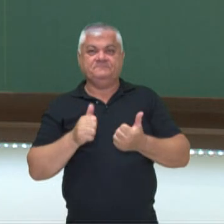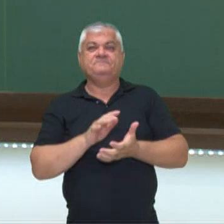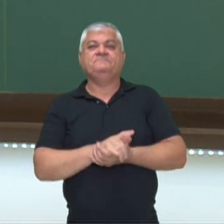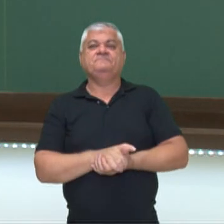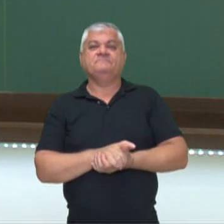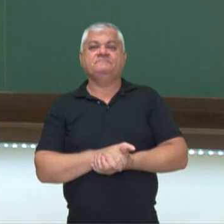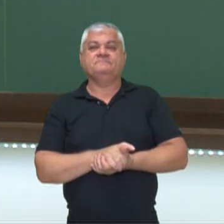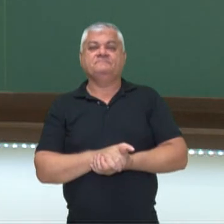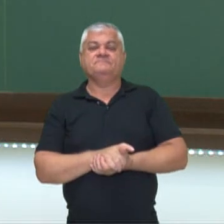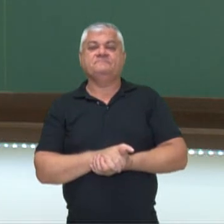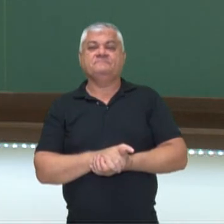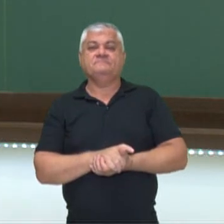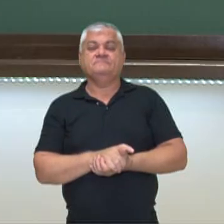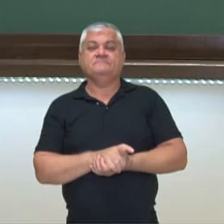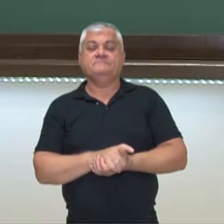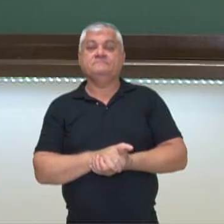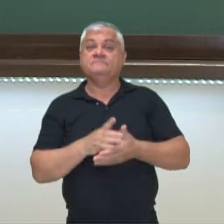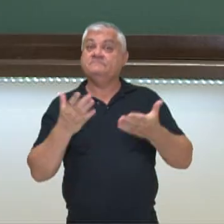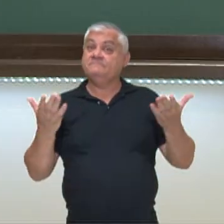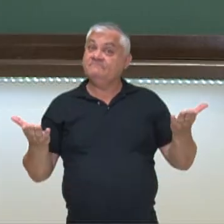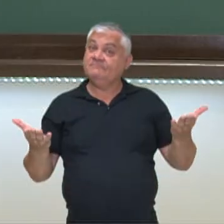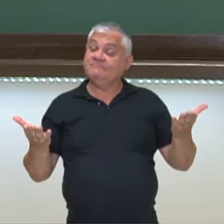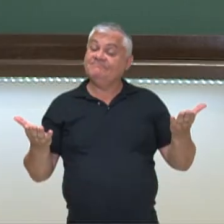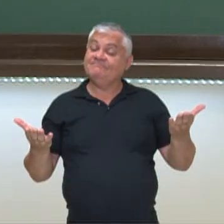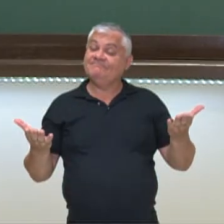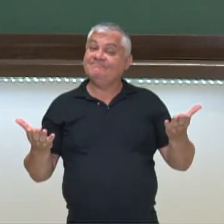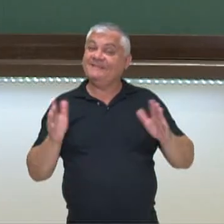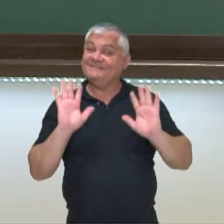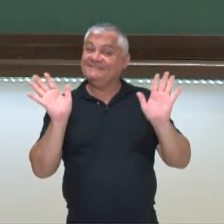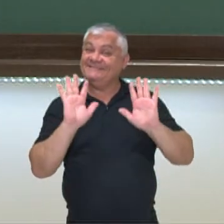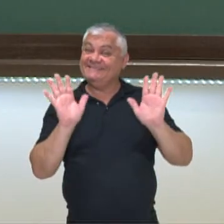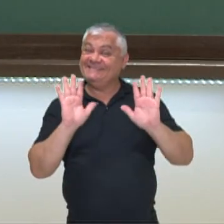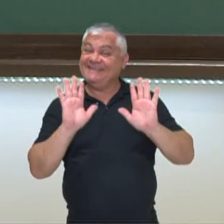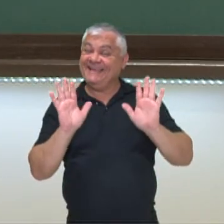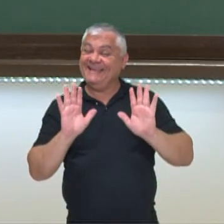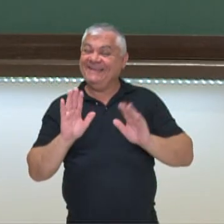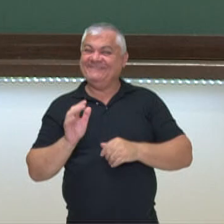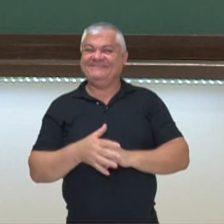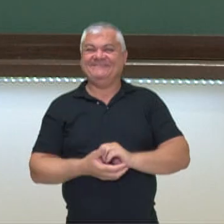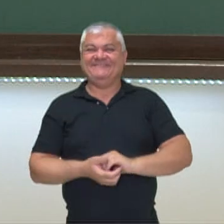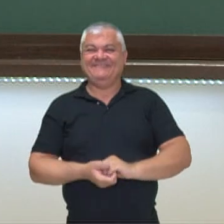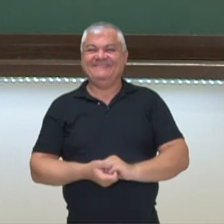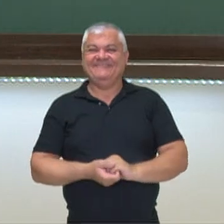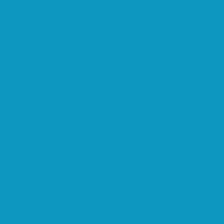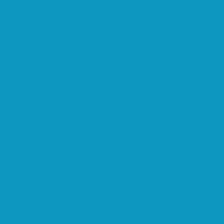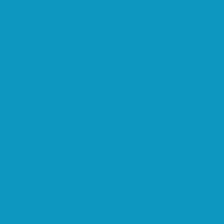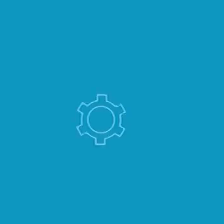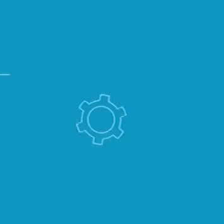A ver, entonces, yo me quedo aquí. Hasta la próxima clase. Adiós.